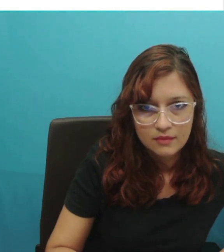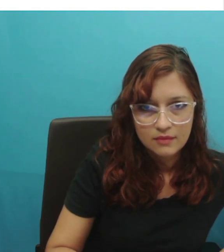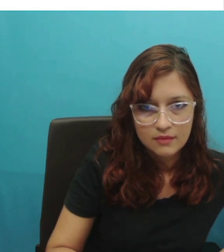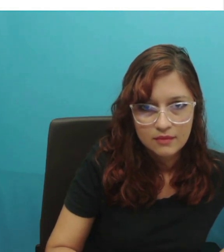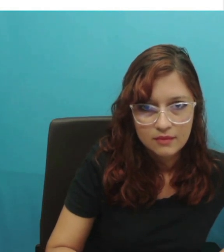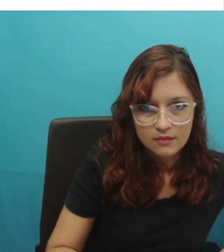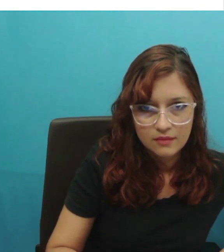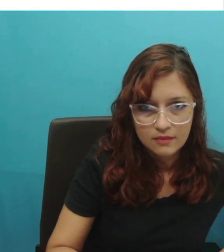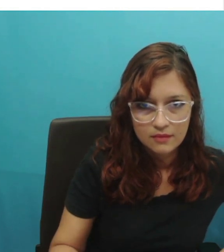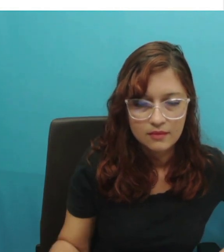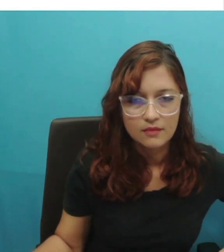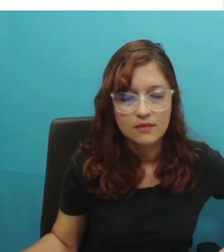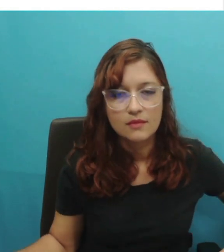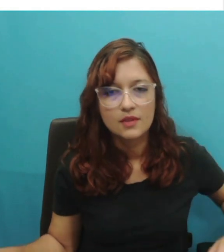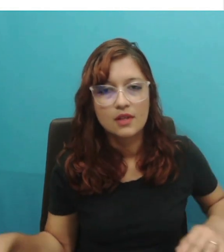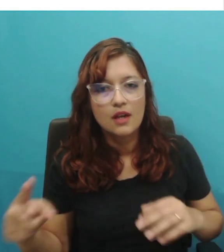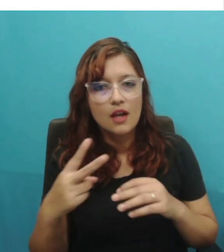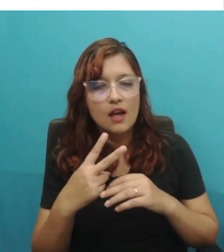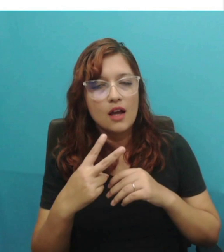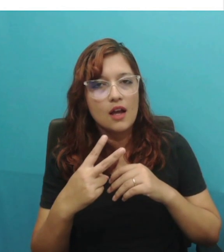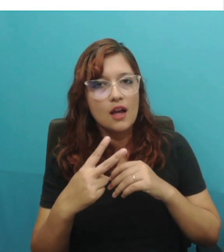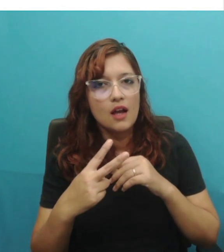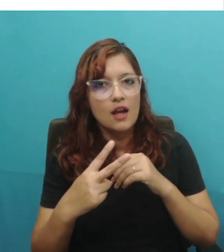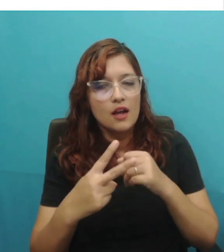Aqui está na voz passiva.